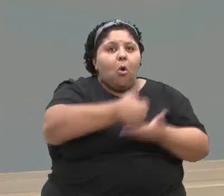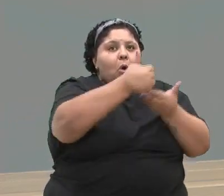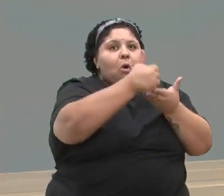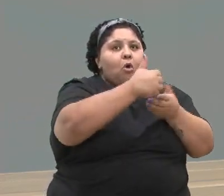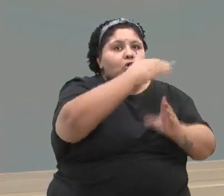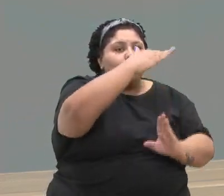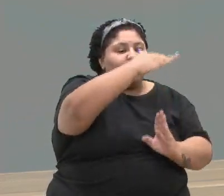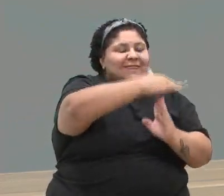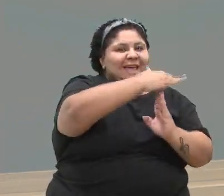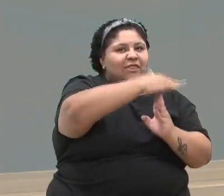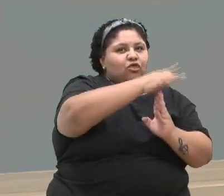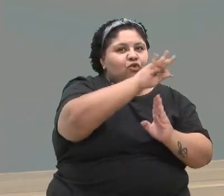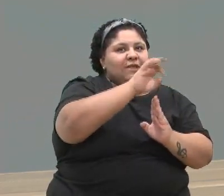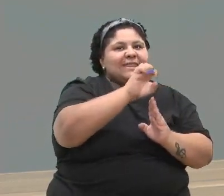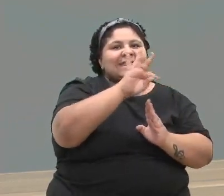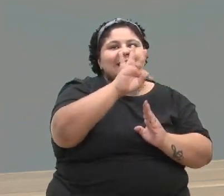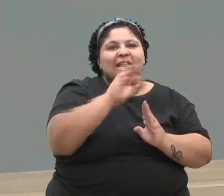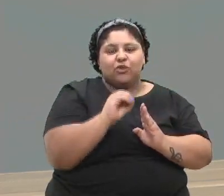teto